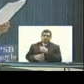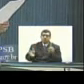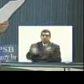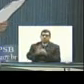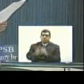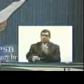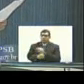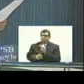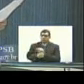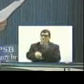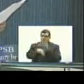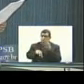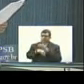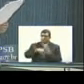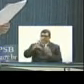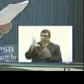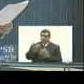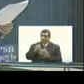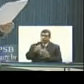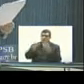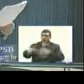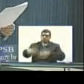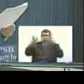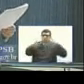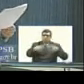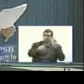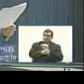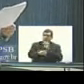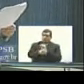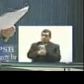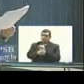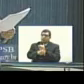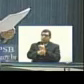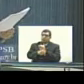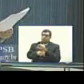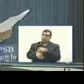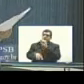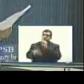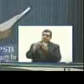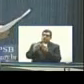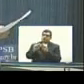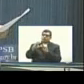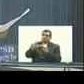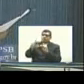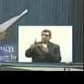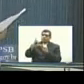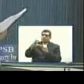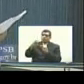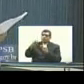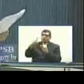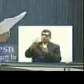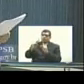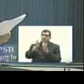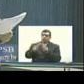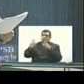paralisou praticamente todas as obras inclusive retirando-se cópia do ar e eu abro